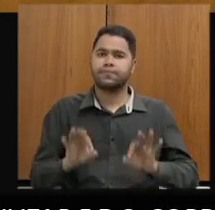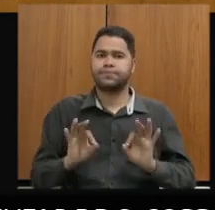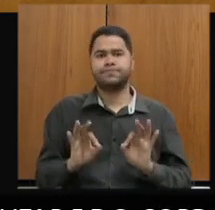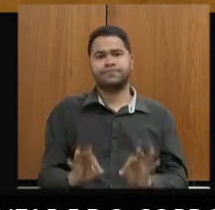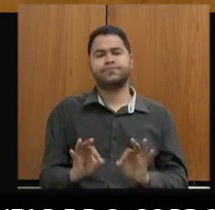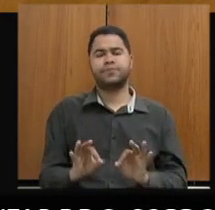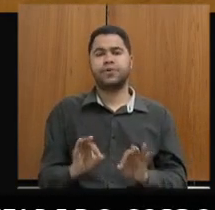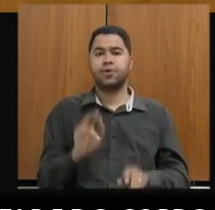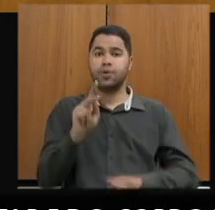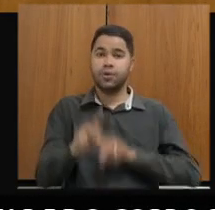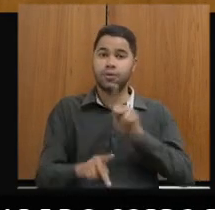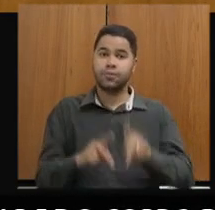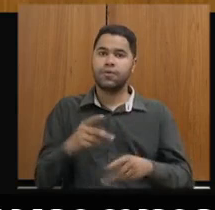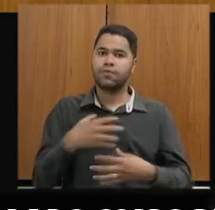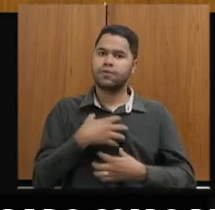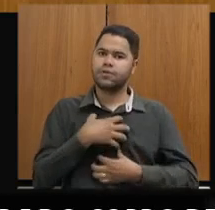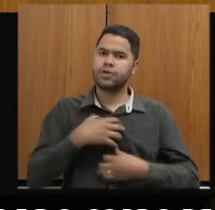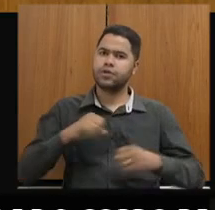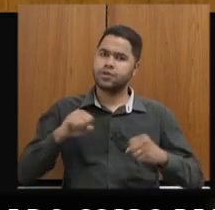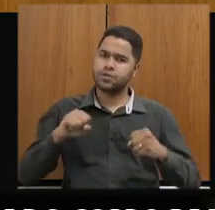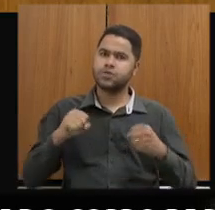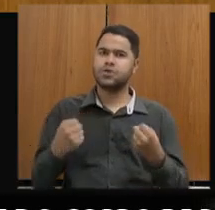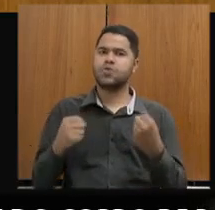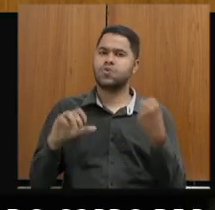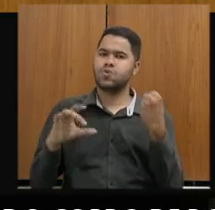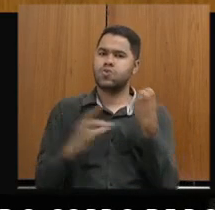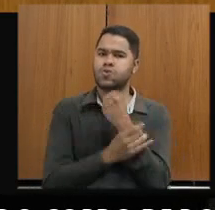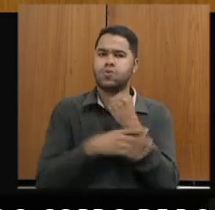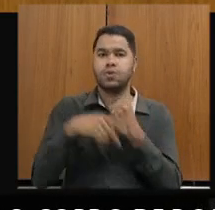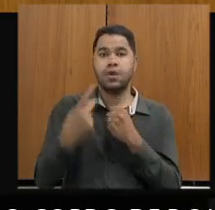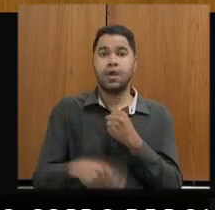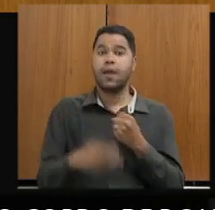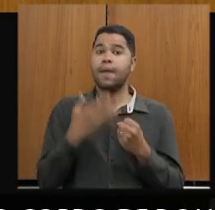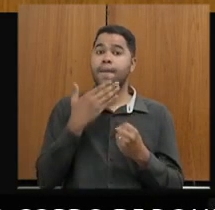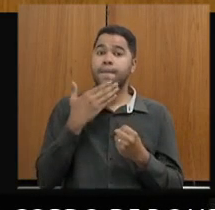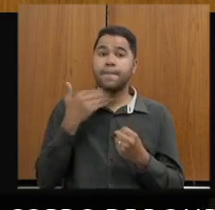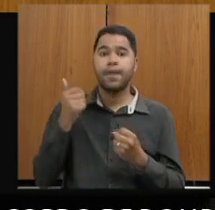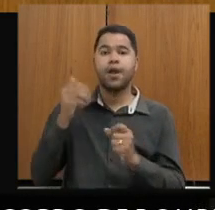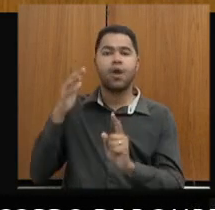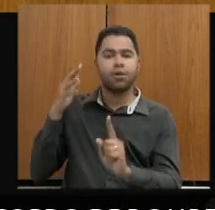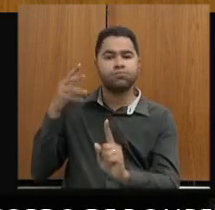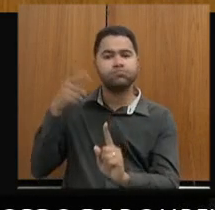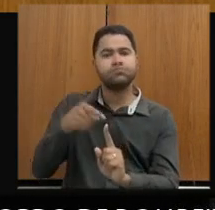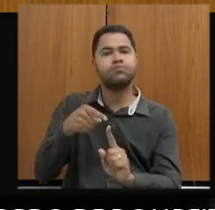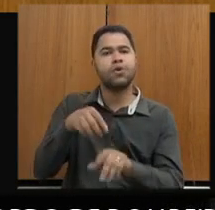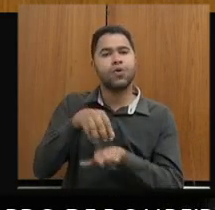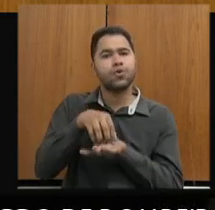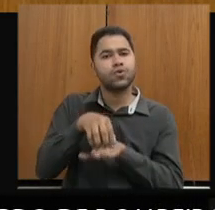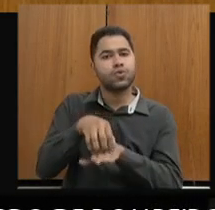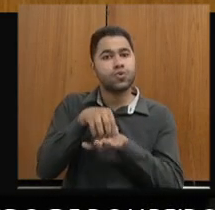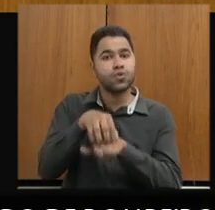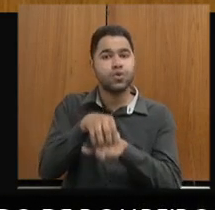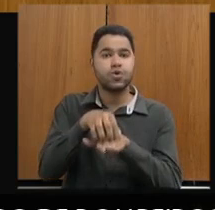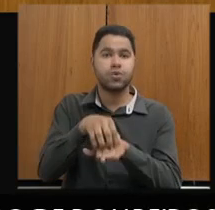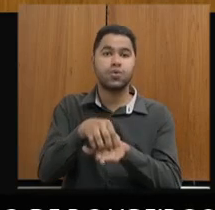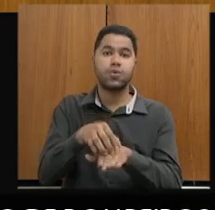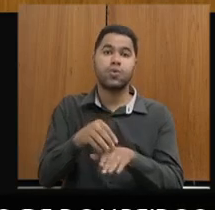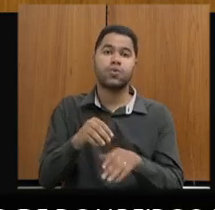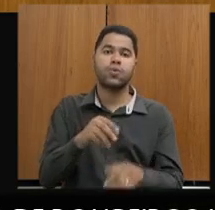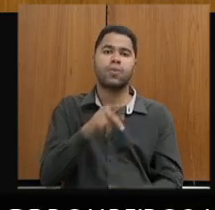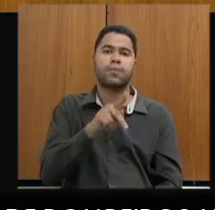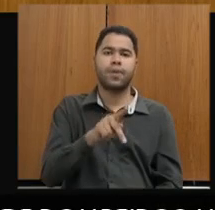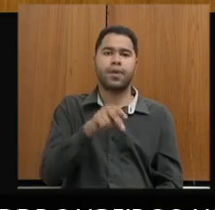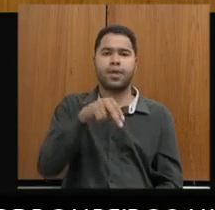fazer com que o povo né se sinta seguro nosso estado ser o melhor destino turístico de ser também tá vendo o objetivo do